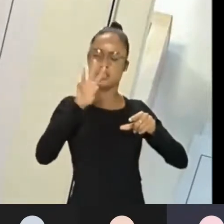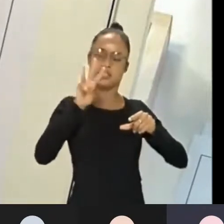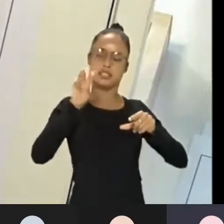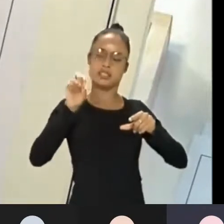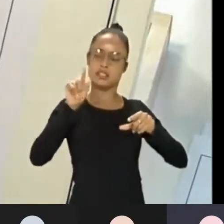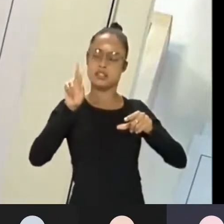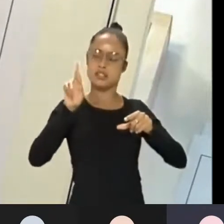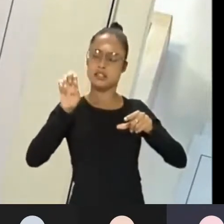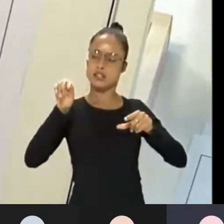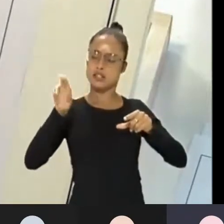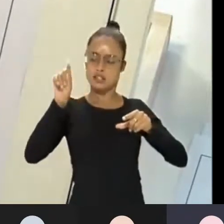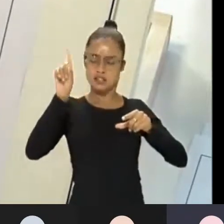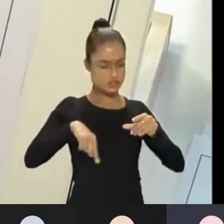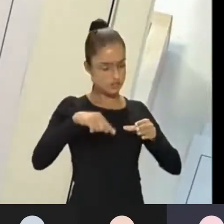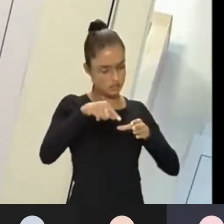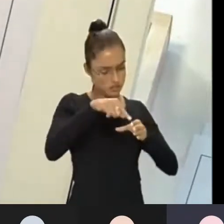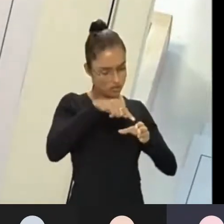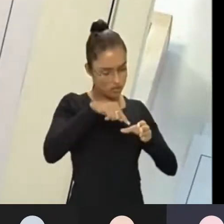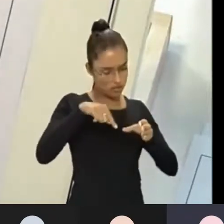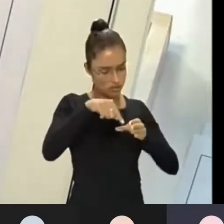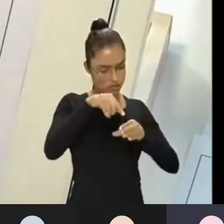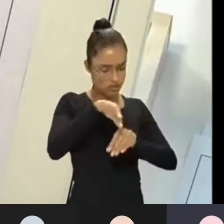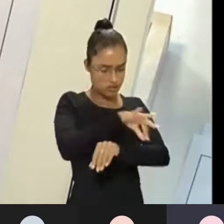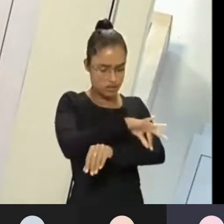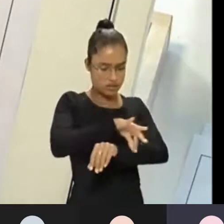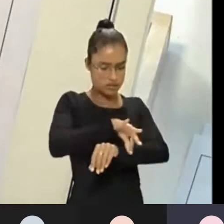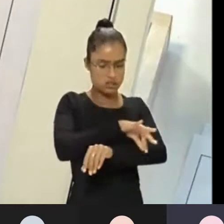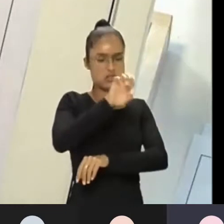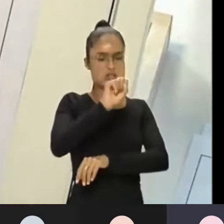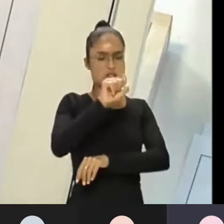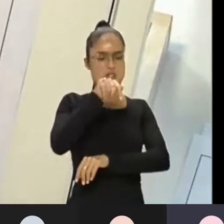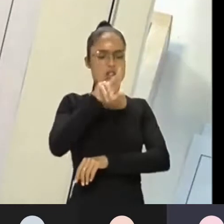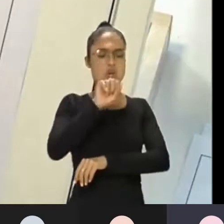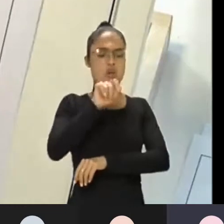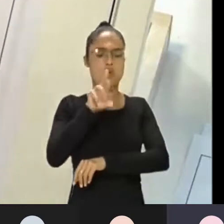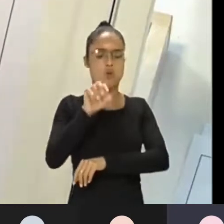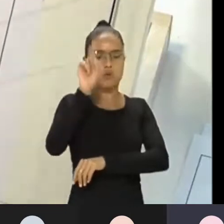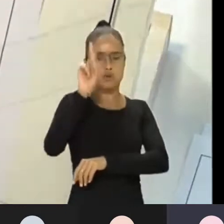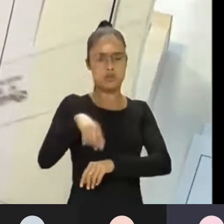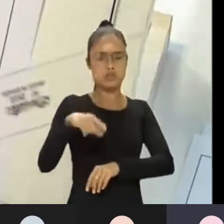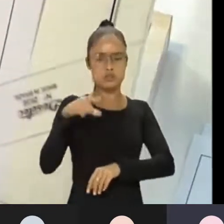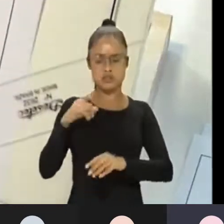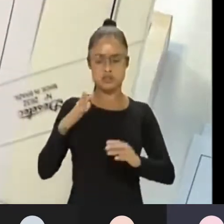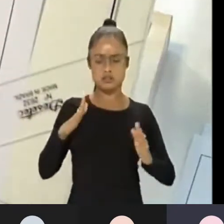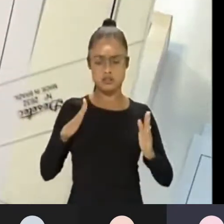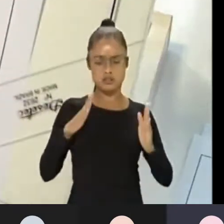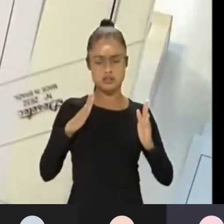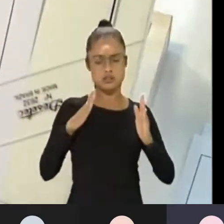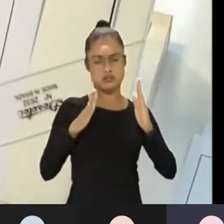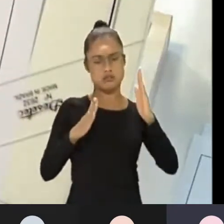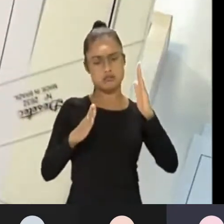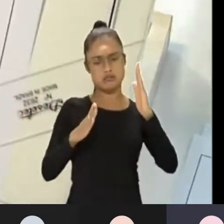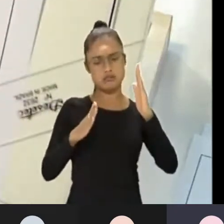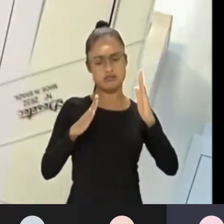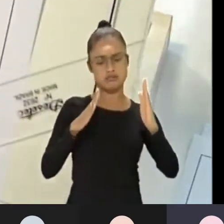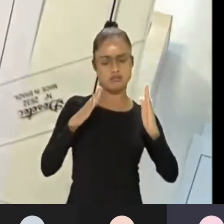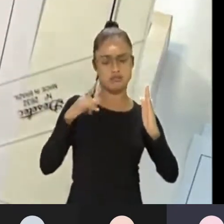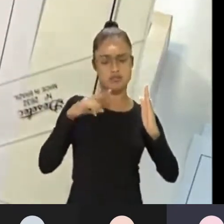O único que vai distorcer é o inclinado, que ele não está paralelo, então ele acaba distorcendo. Aí